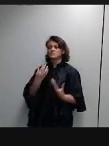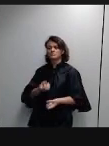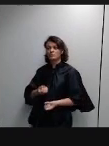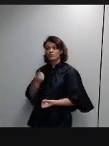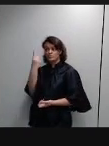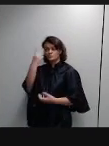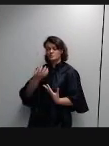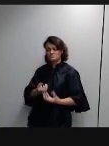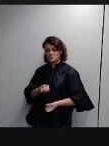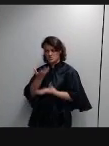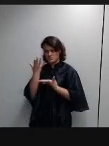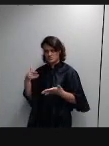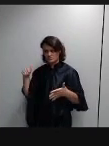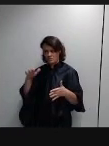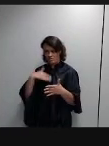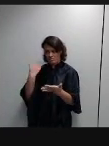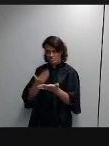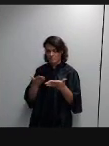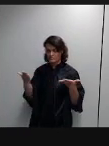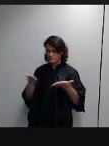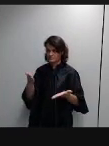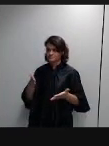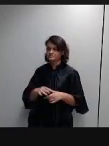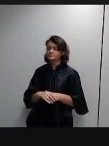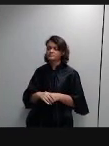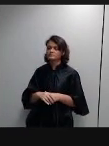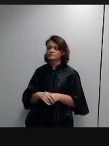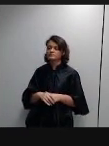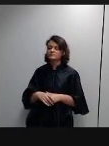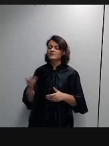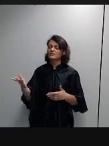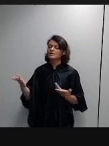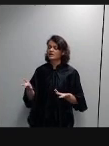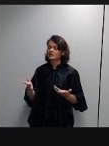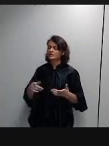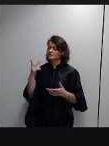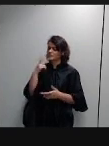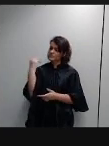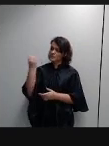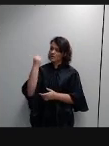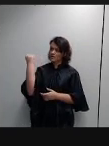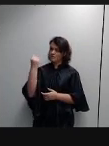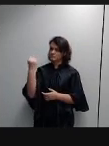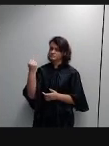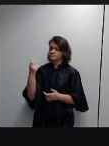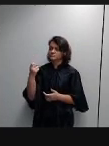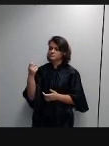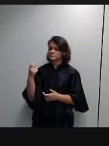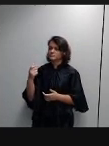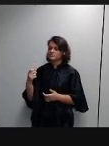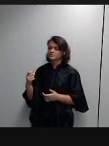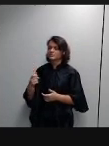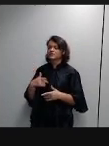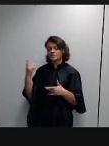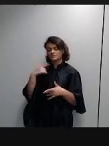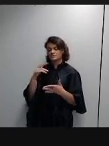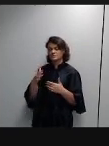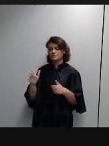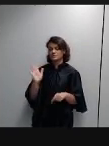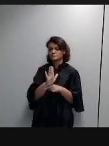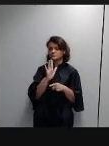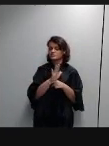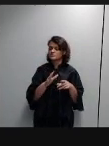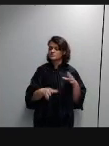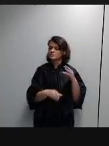no caso é deu parcial provimento ao agravo interno da iniciativa da contribuinte a fim de